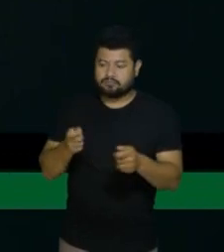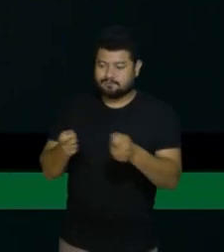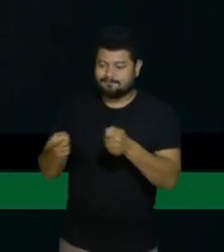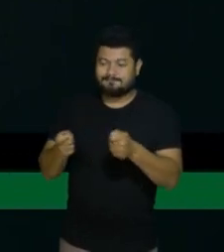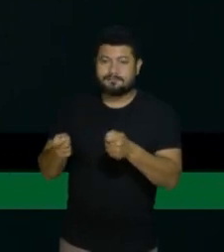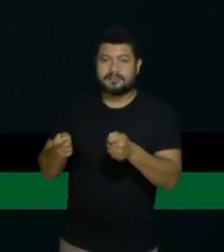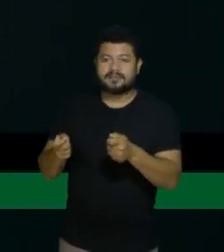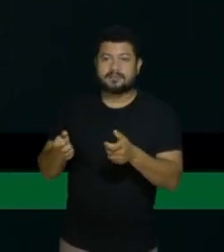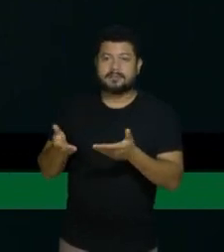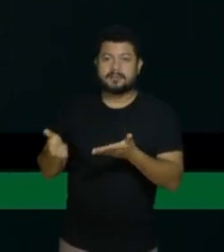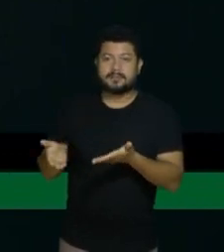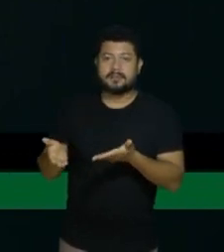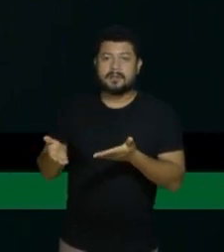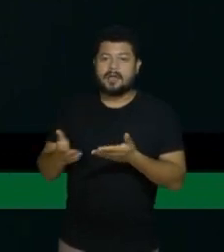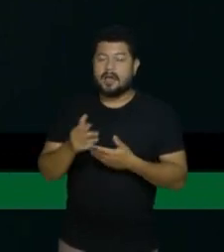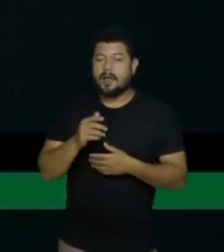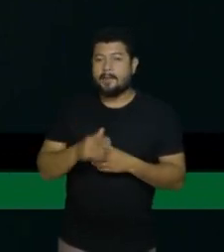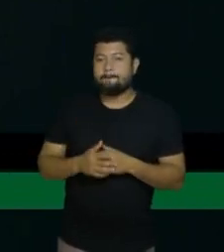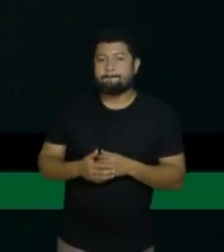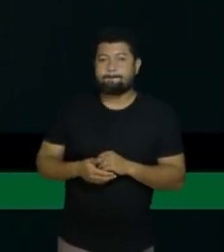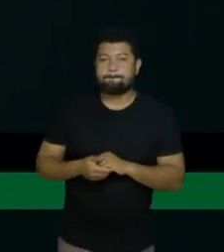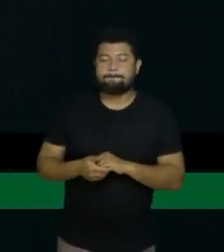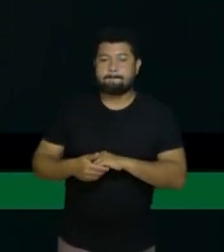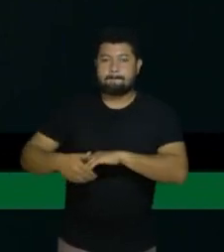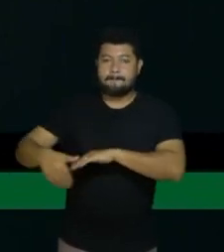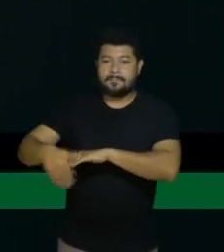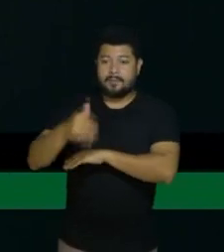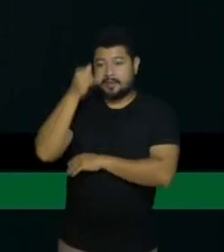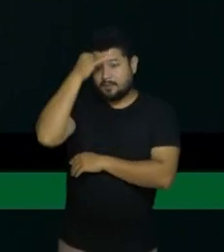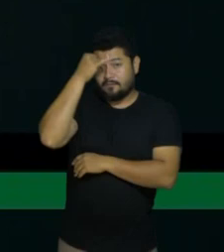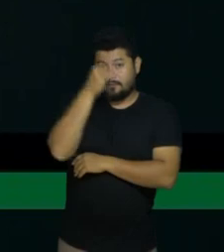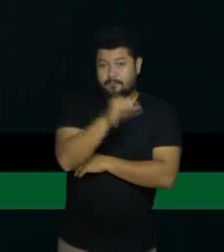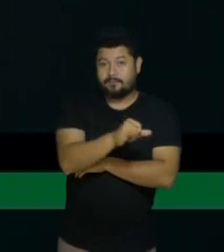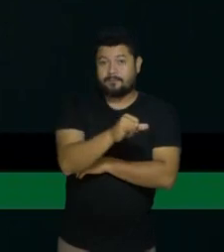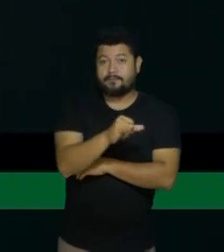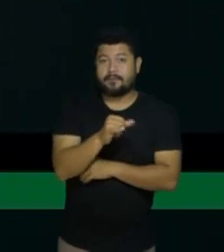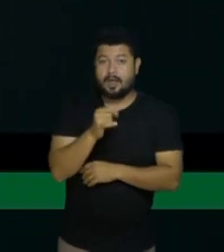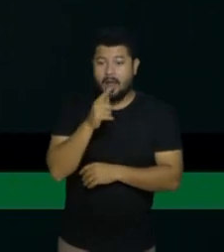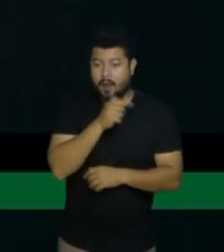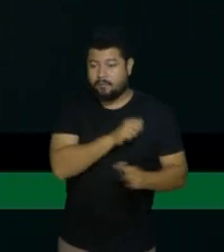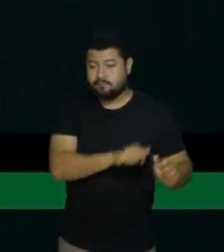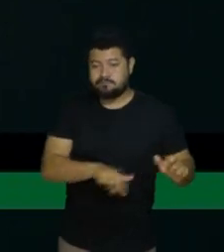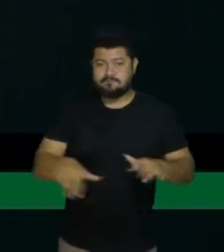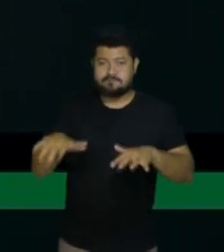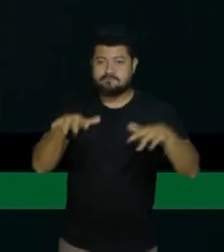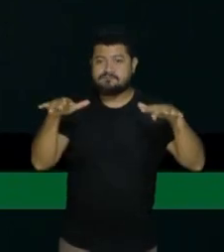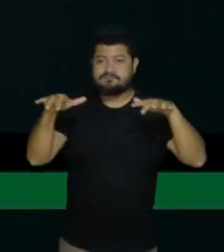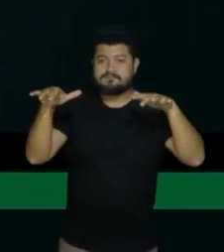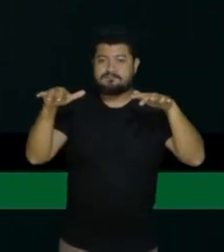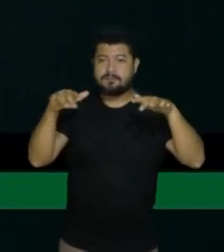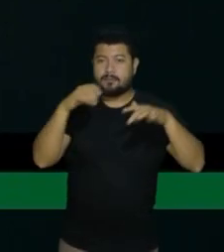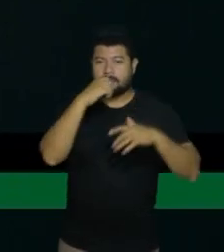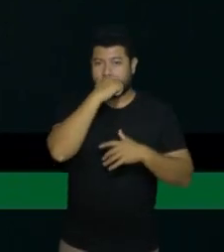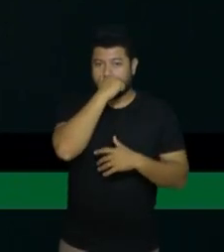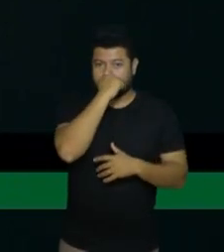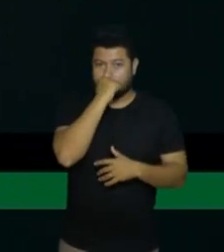águas pluviais para evitar as inundações e